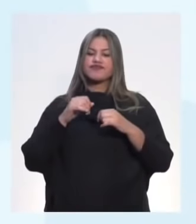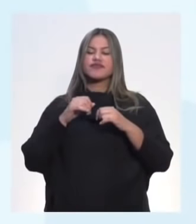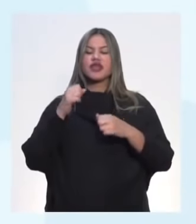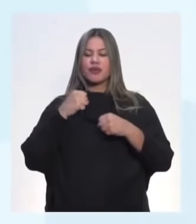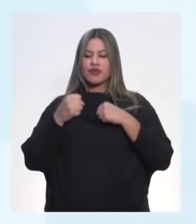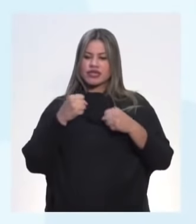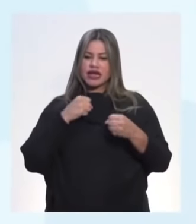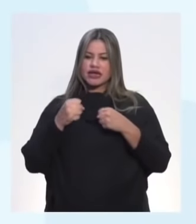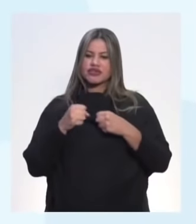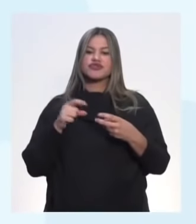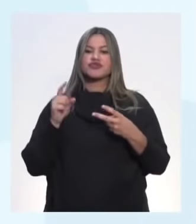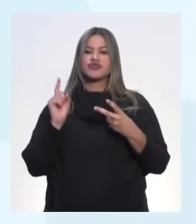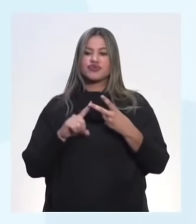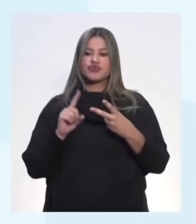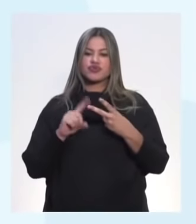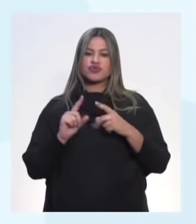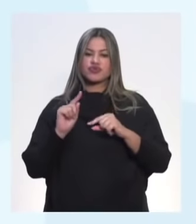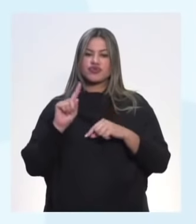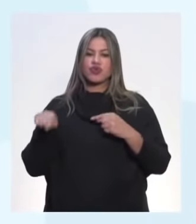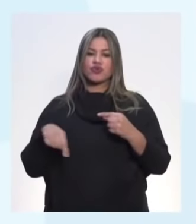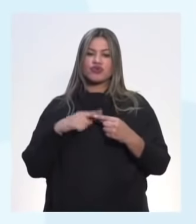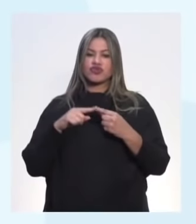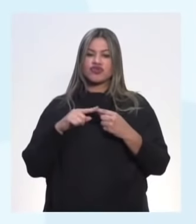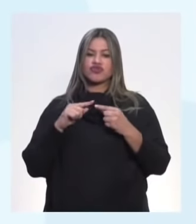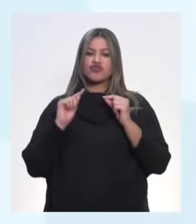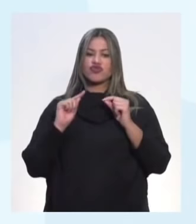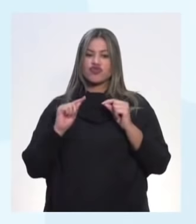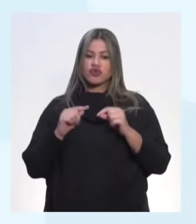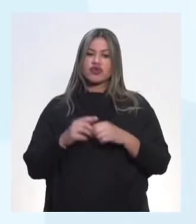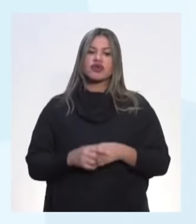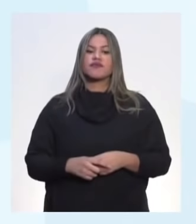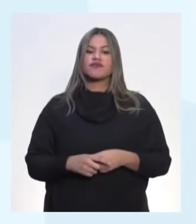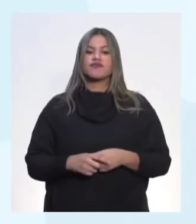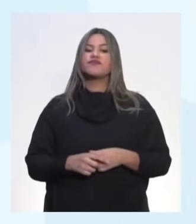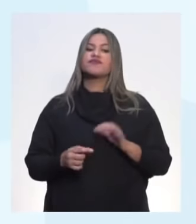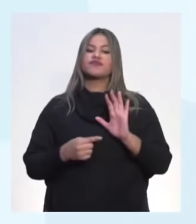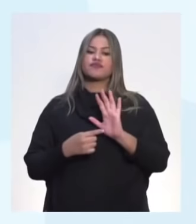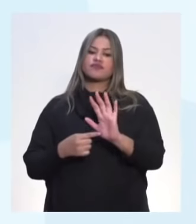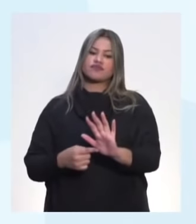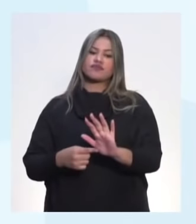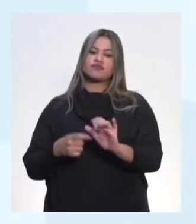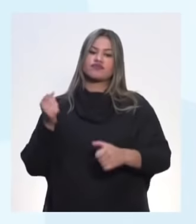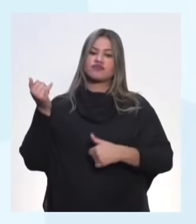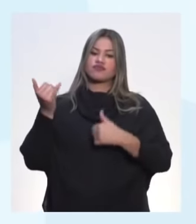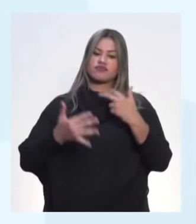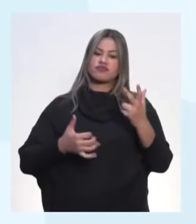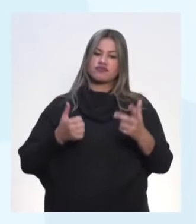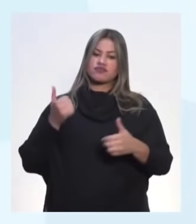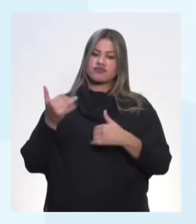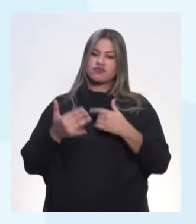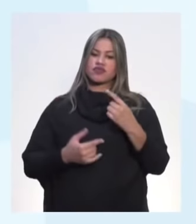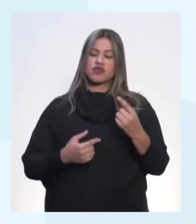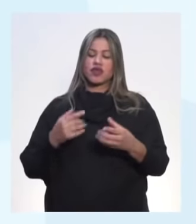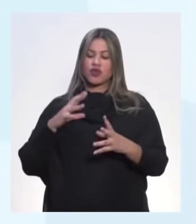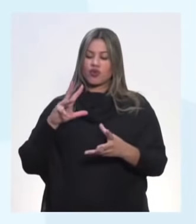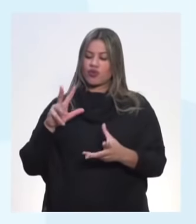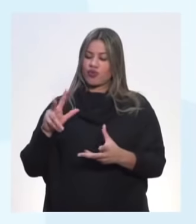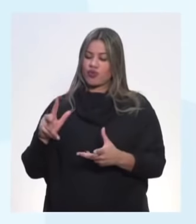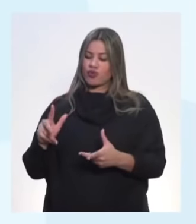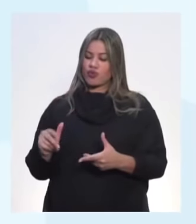2. Em sua opinião, qual é o objetivo desse texto? Expor... explanar o que aconteceu no mundo por conta